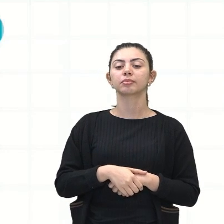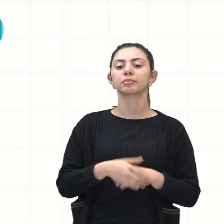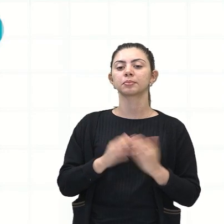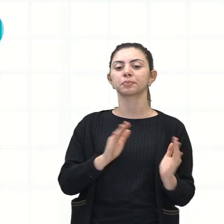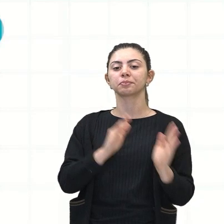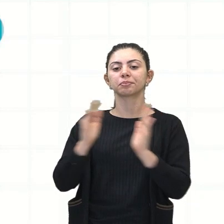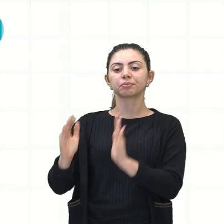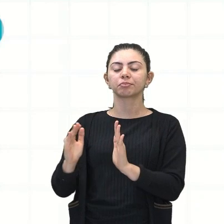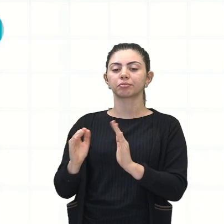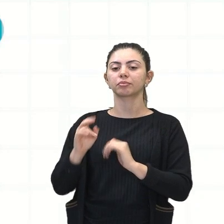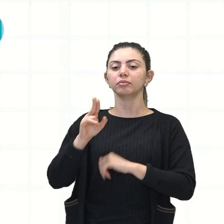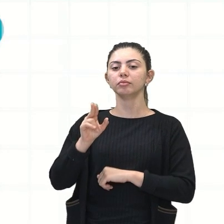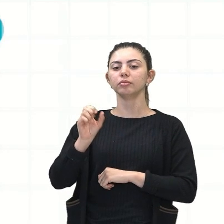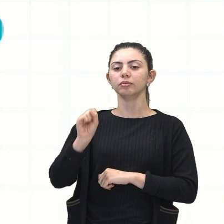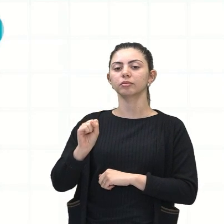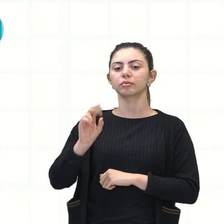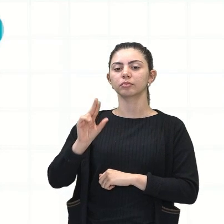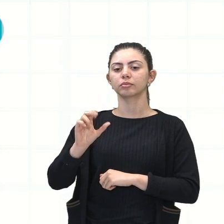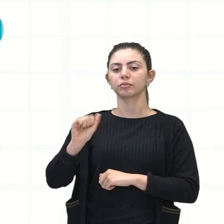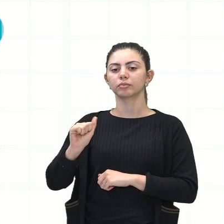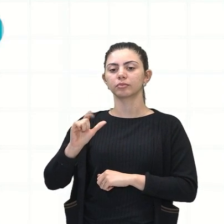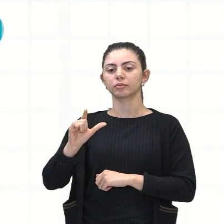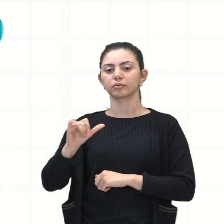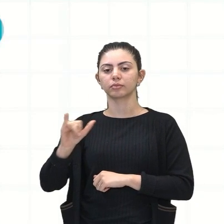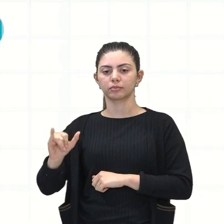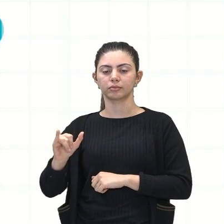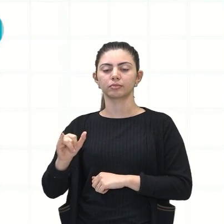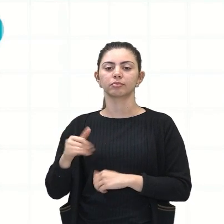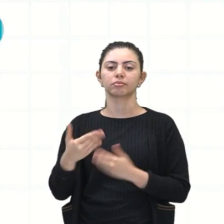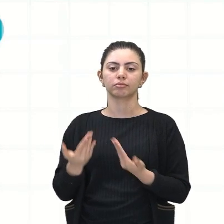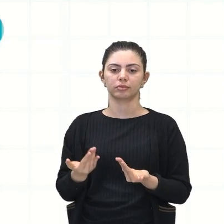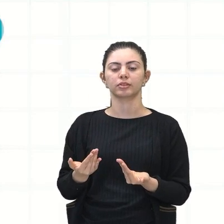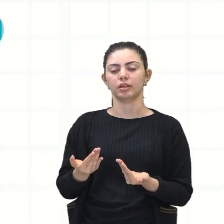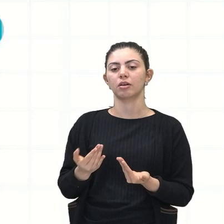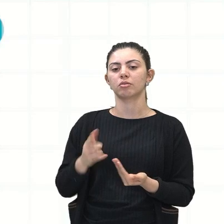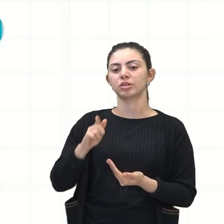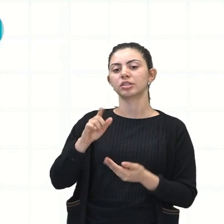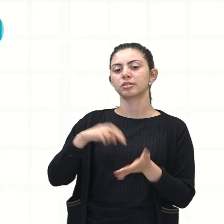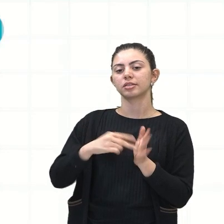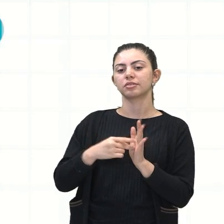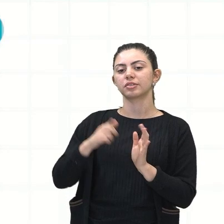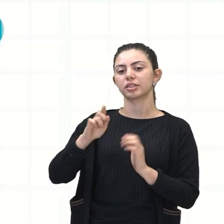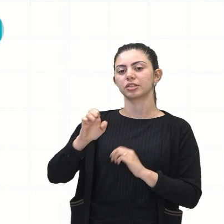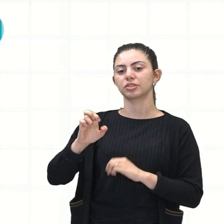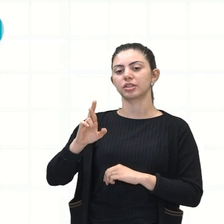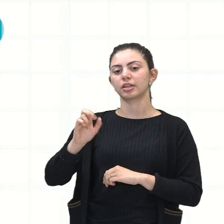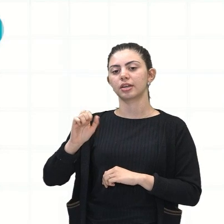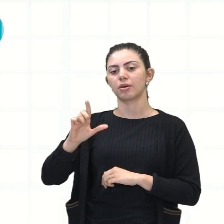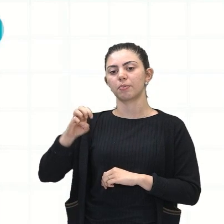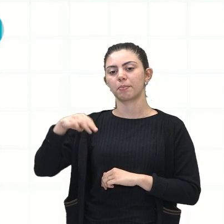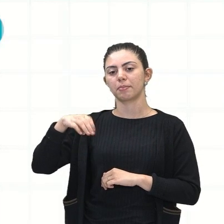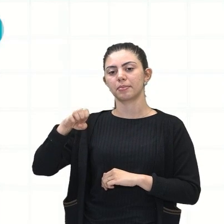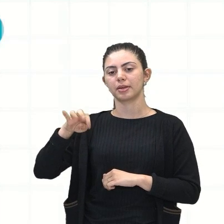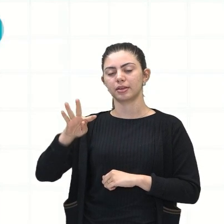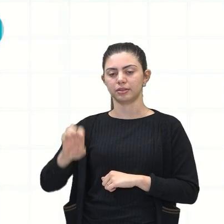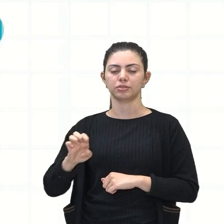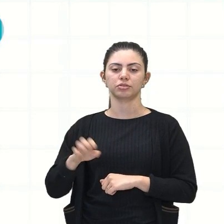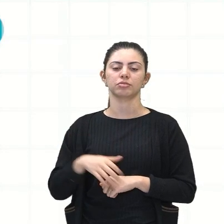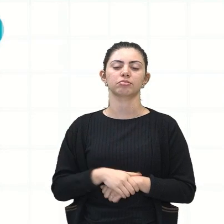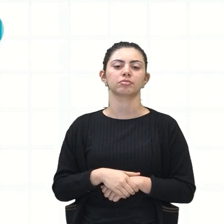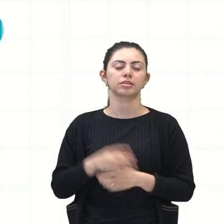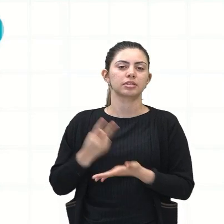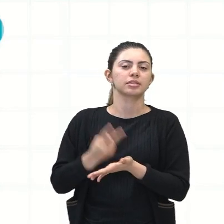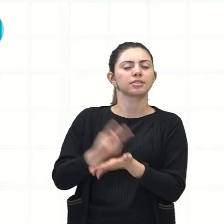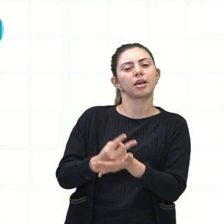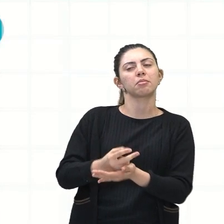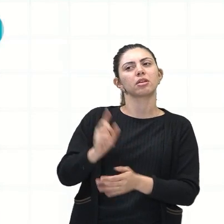Usually, aqui já é perto do always, para passar uma ideia aí que é perto do always, né? Geralmente, não é sempre,